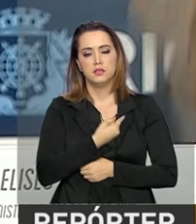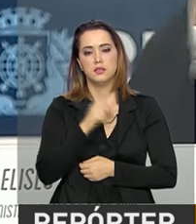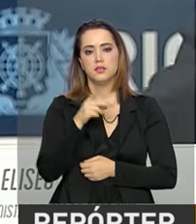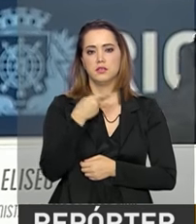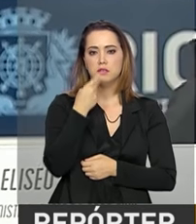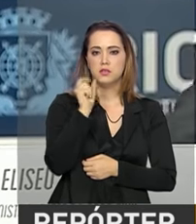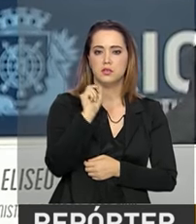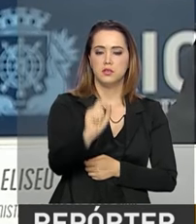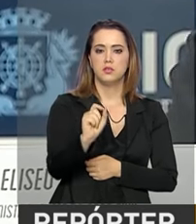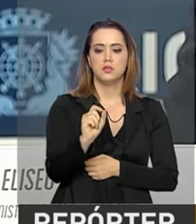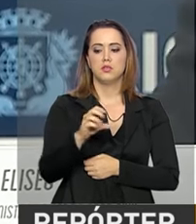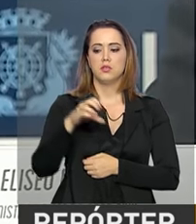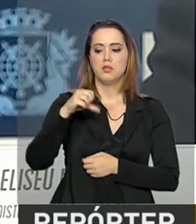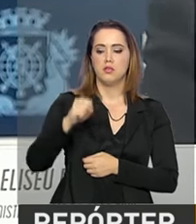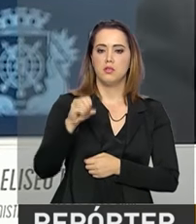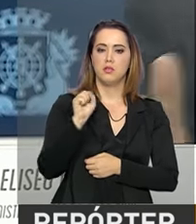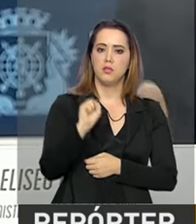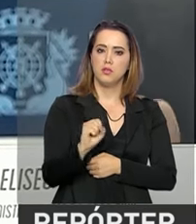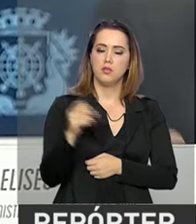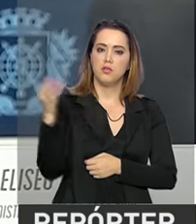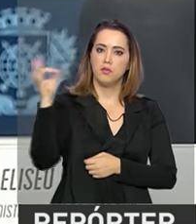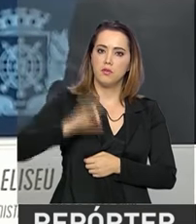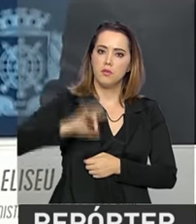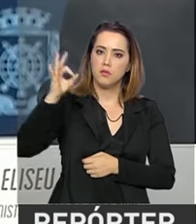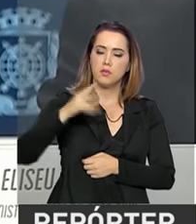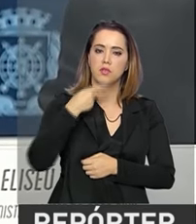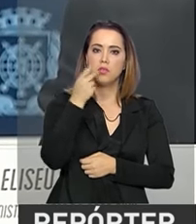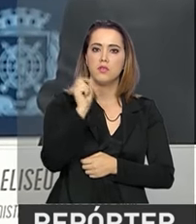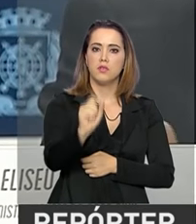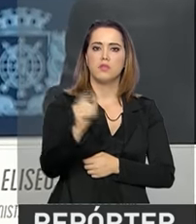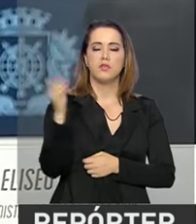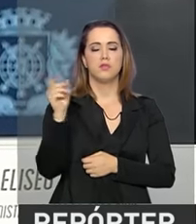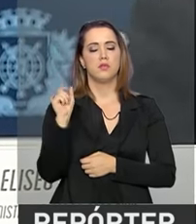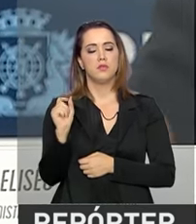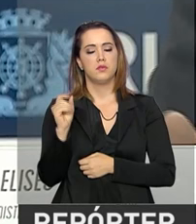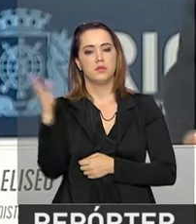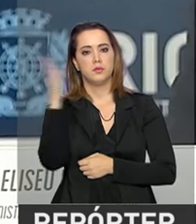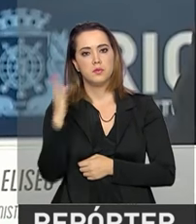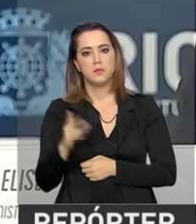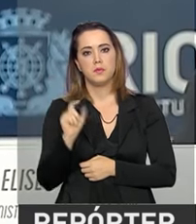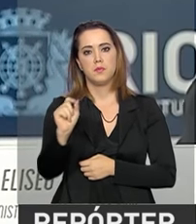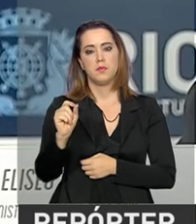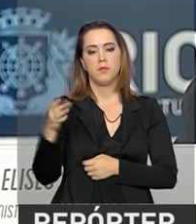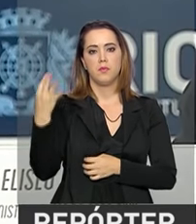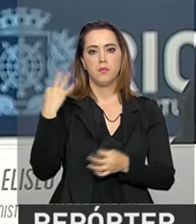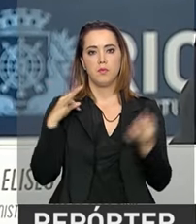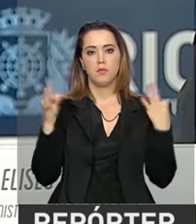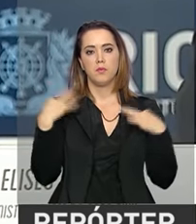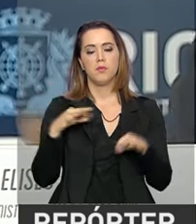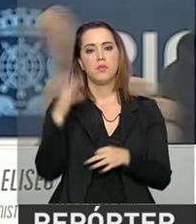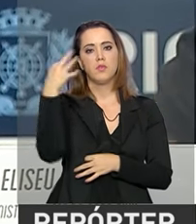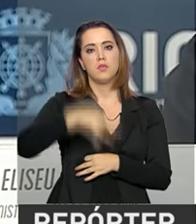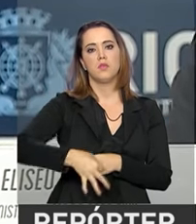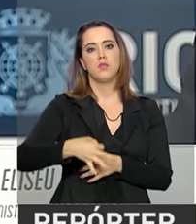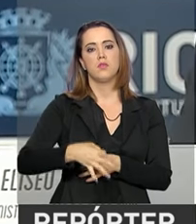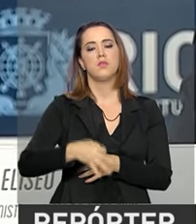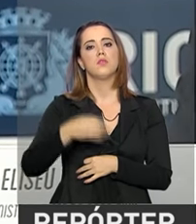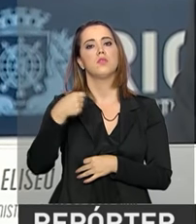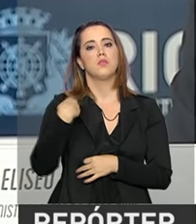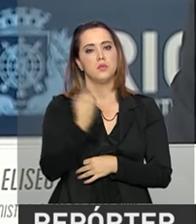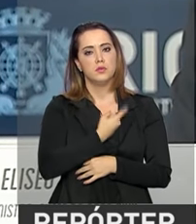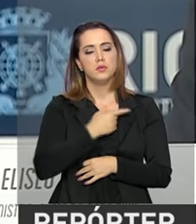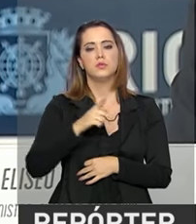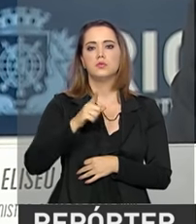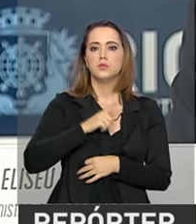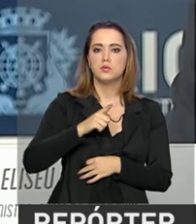quando 98% diz que o brasileiro é o ser humano mais acolhedor mais hospitaleiro que tem por certo seguramente nós